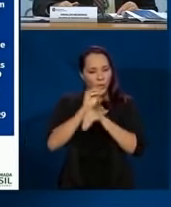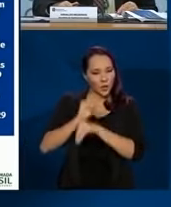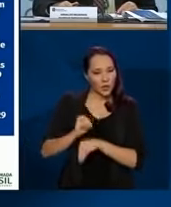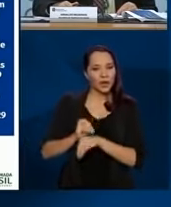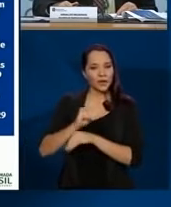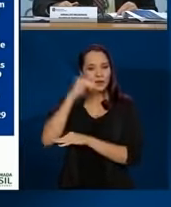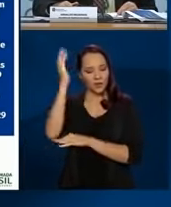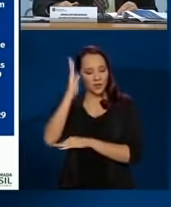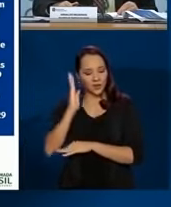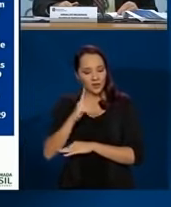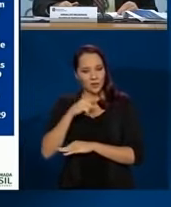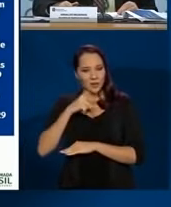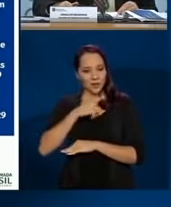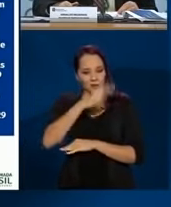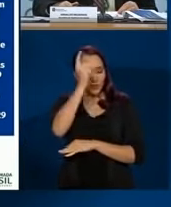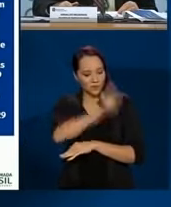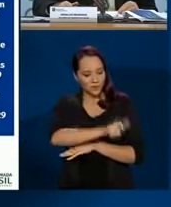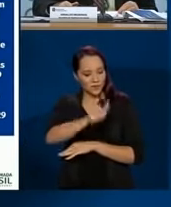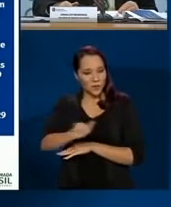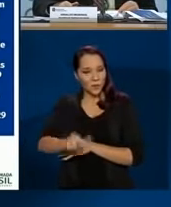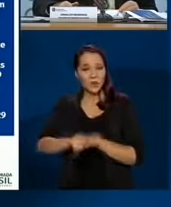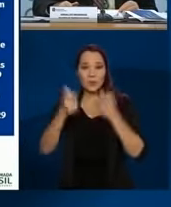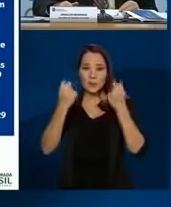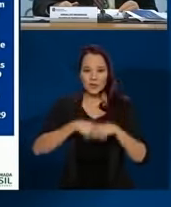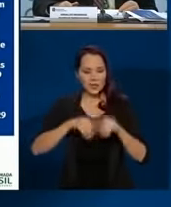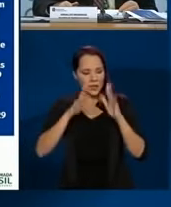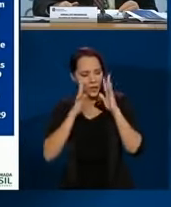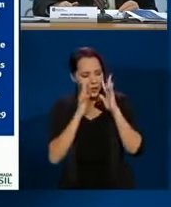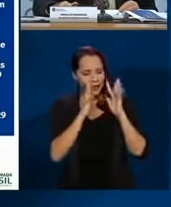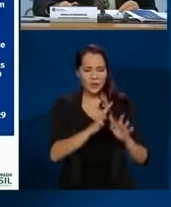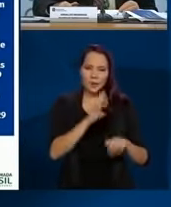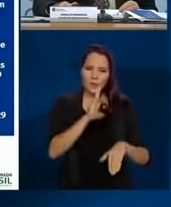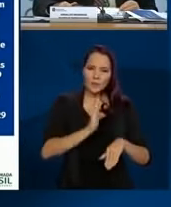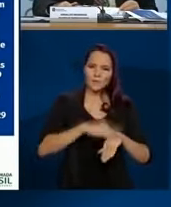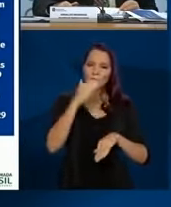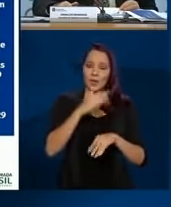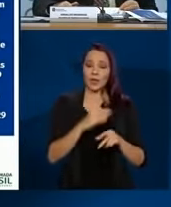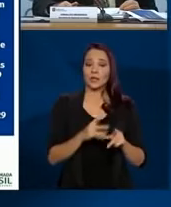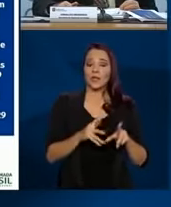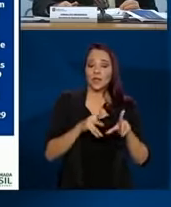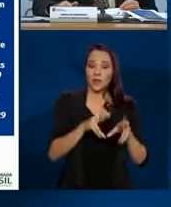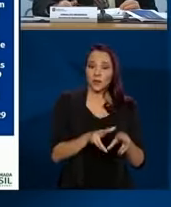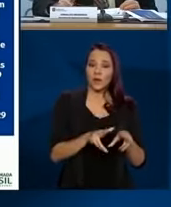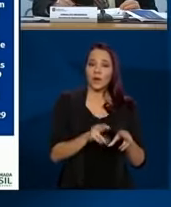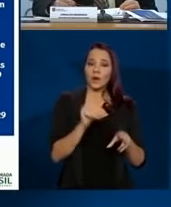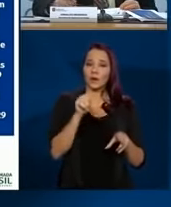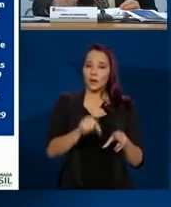país tem tido com aqueles que precisam de uma atenção maior no caso da